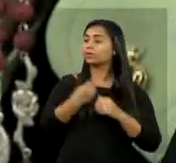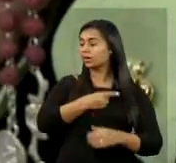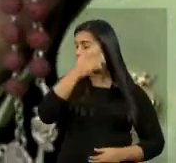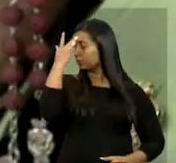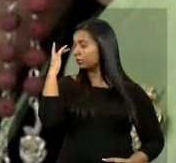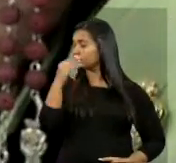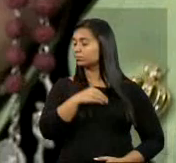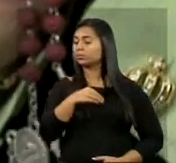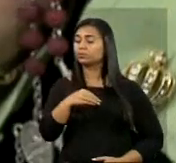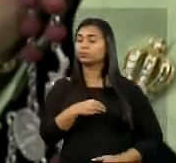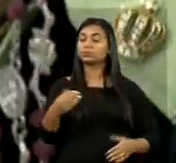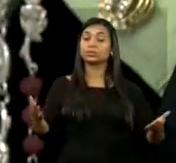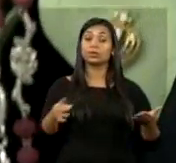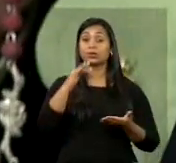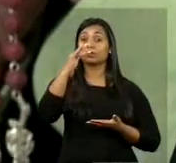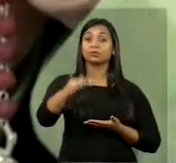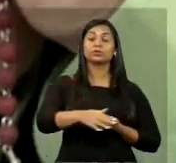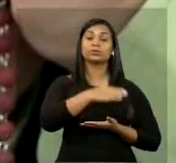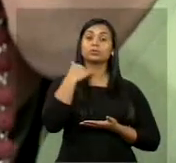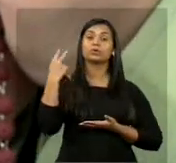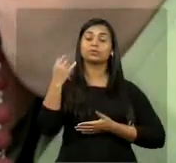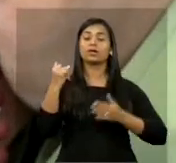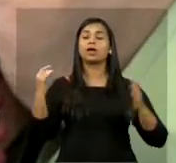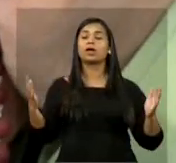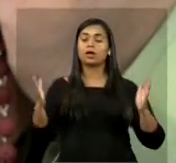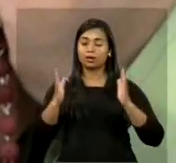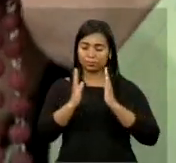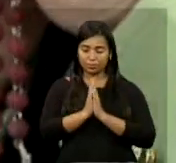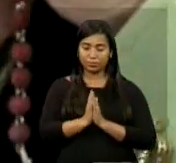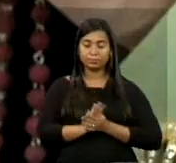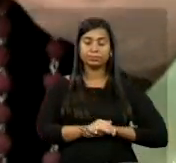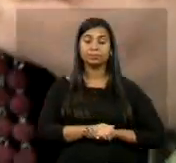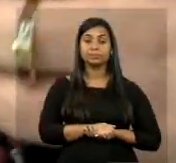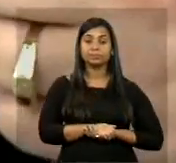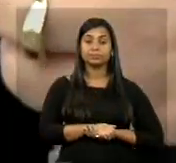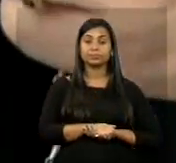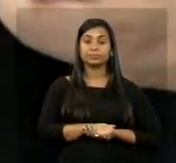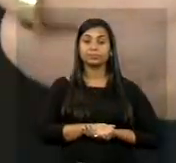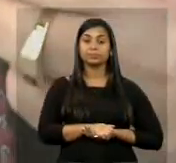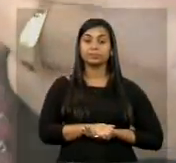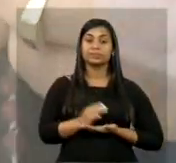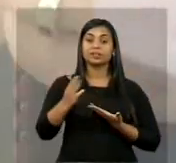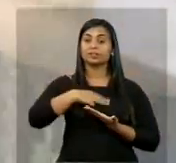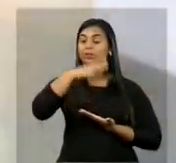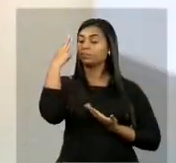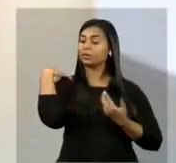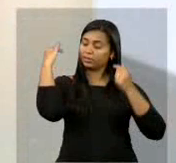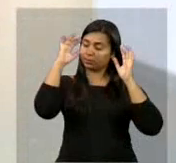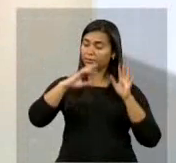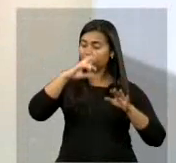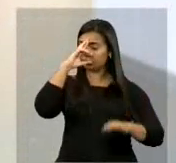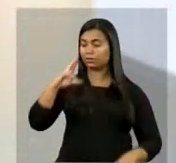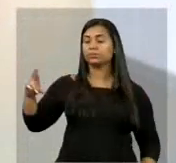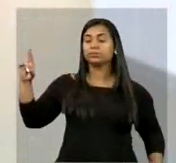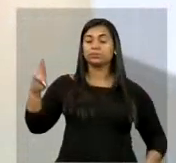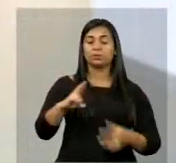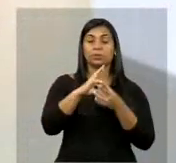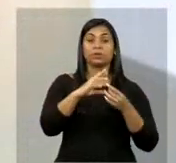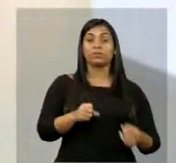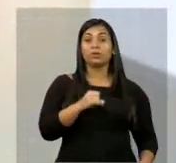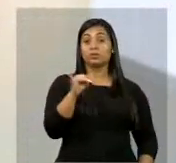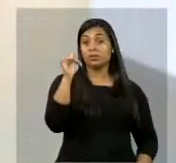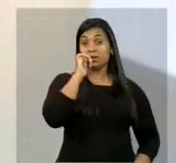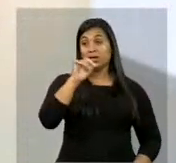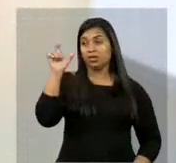Deus, rogai por nós, pecadores, agora e na hora de nossa morte. Amém. Ave Maria, cheia de graça, o